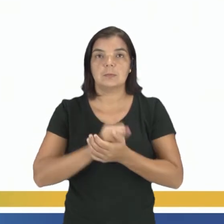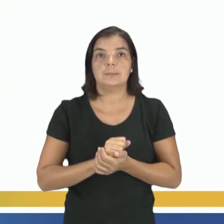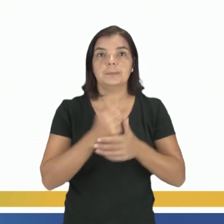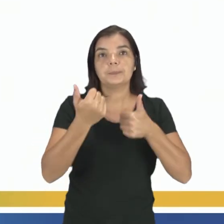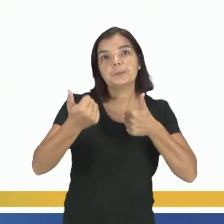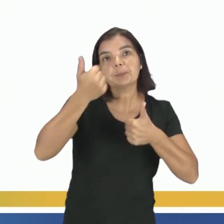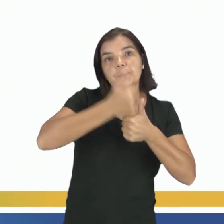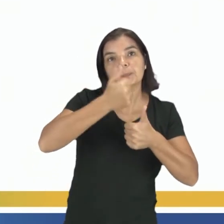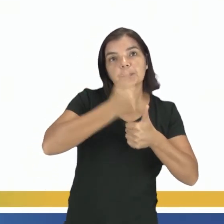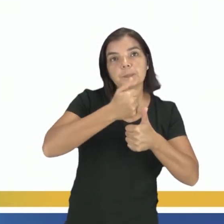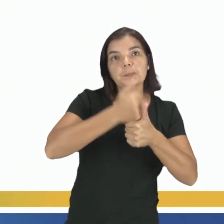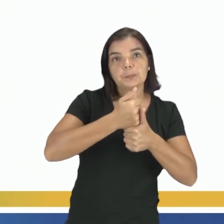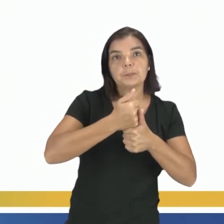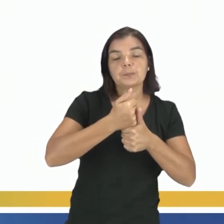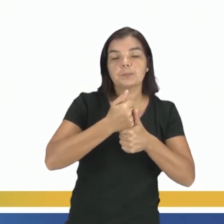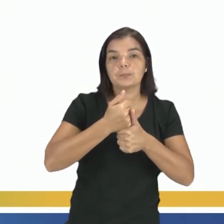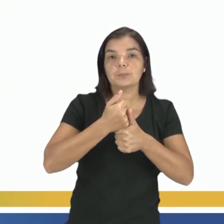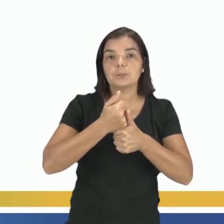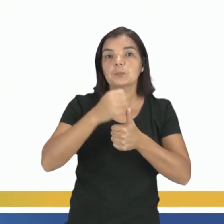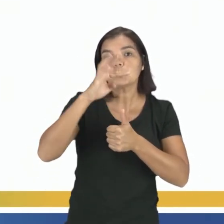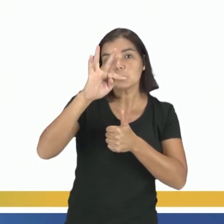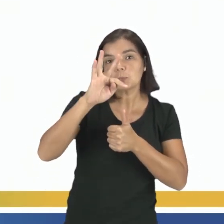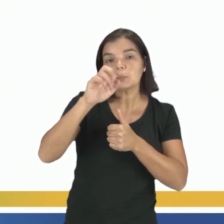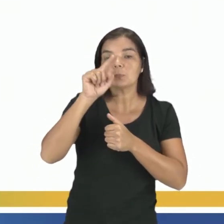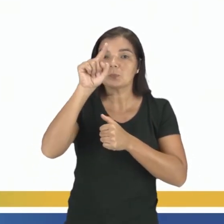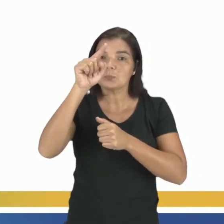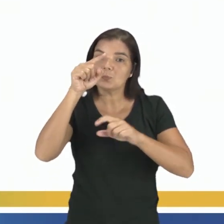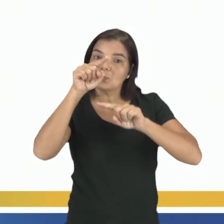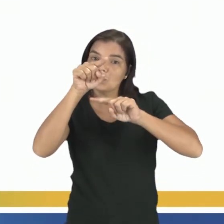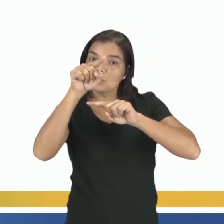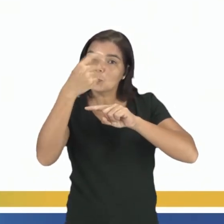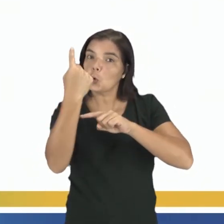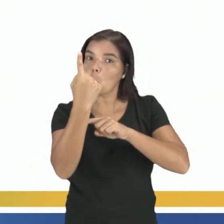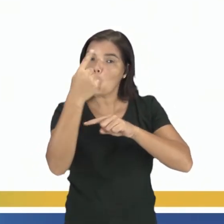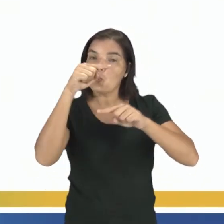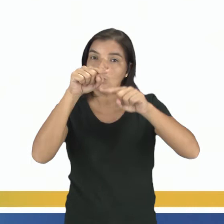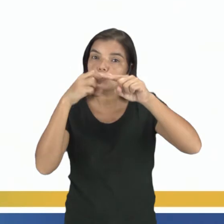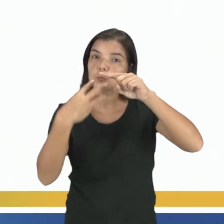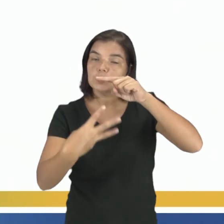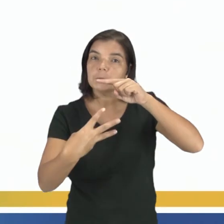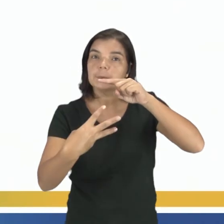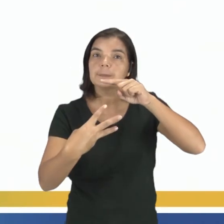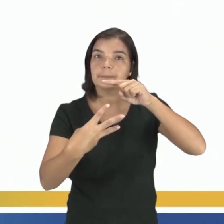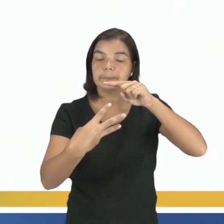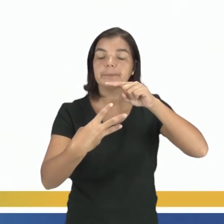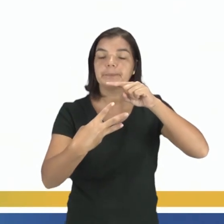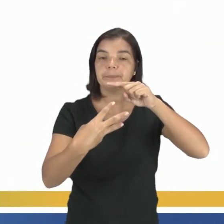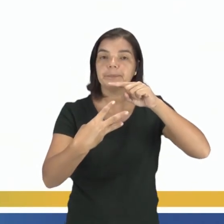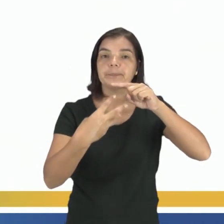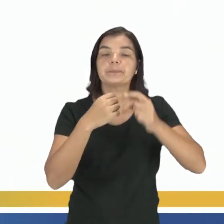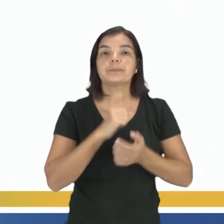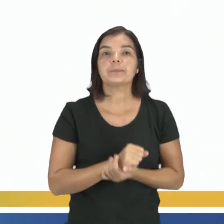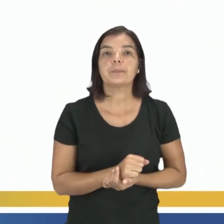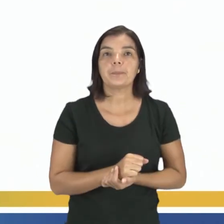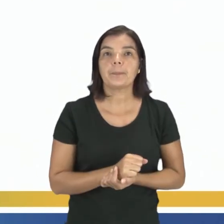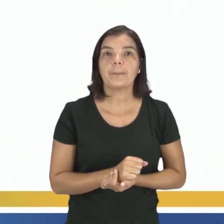Substituindo t por 1/3, que é a fração de 20 minutos, né? Com relação a 1